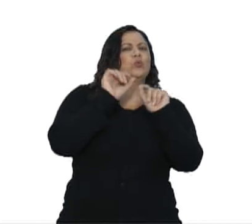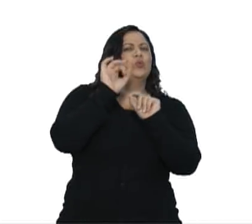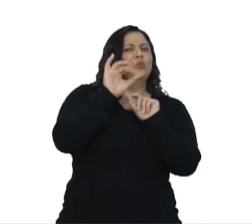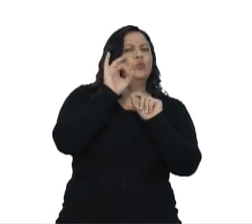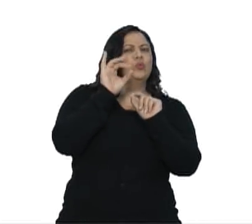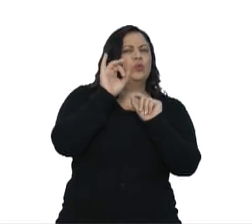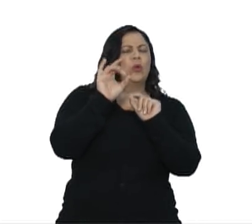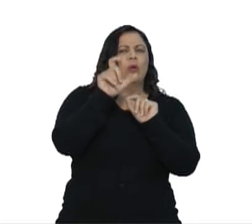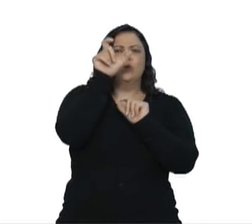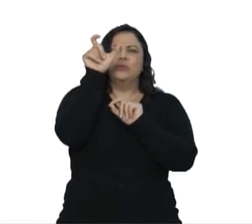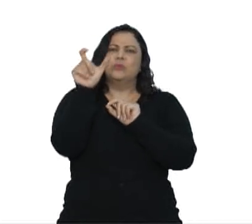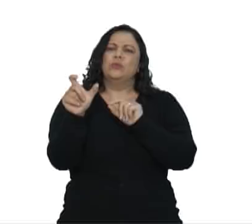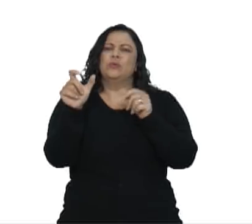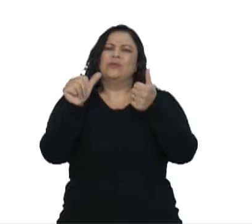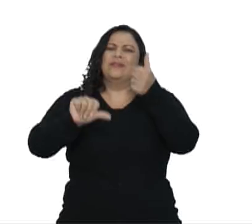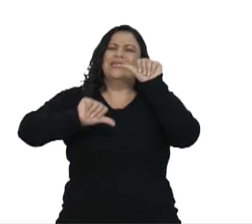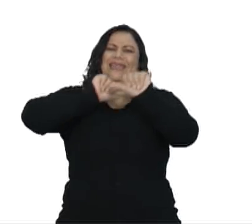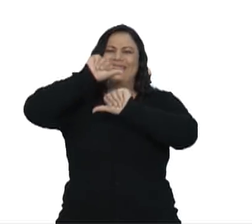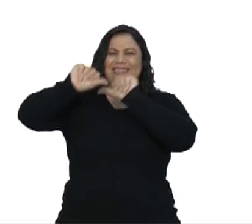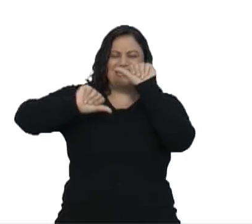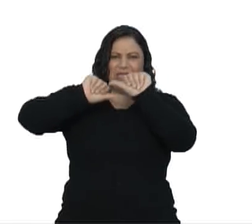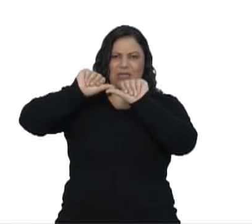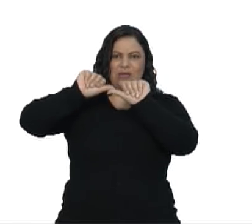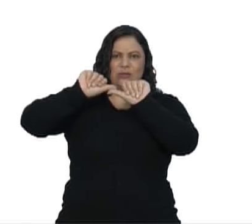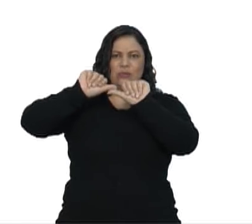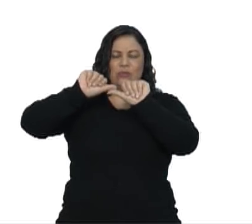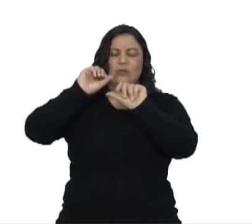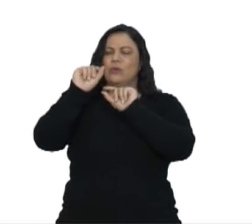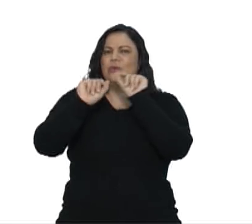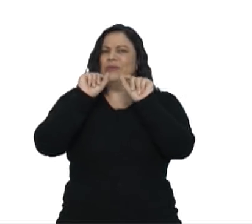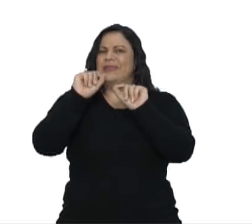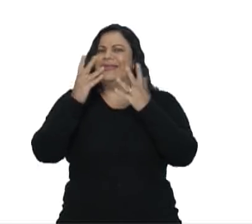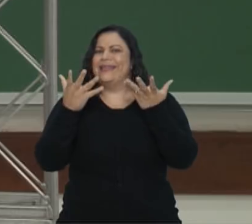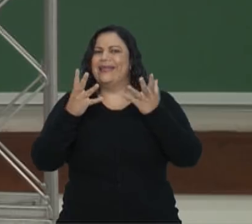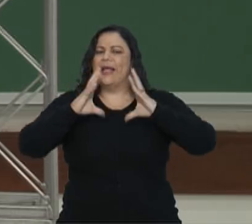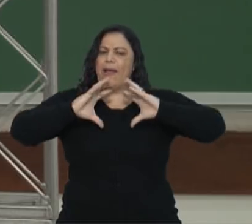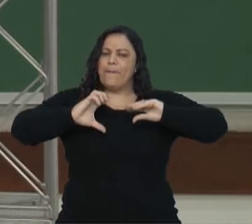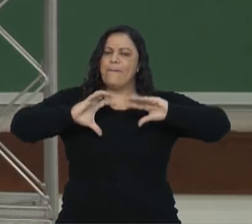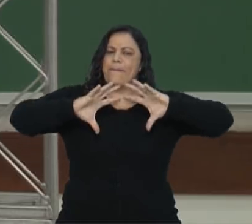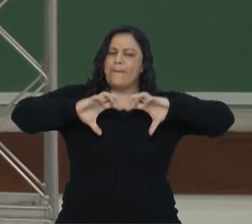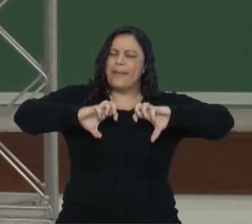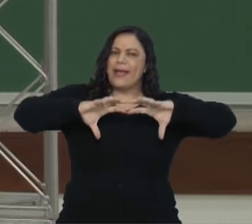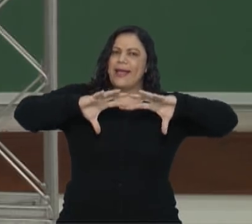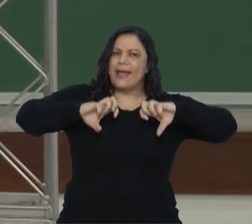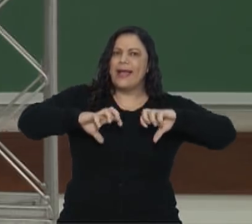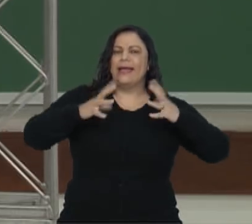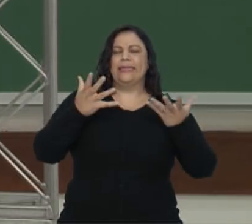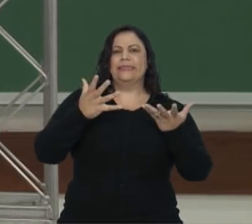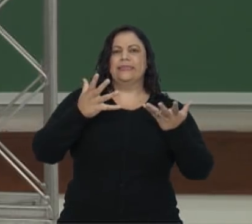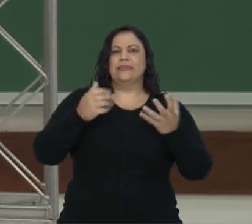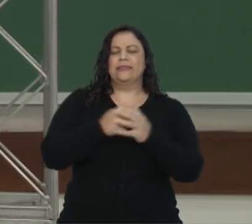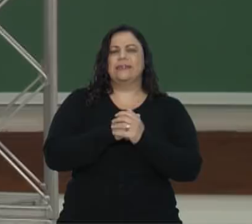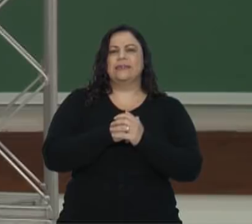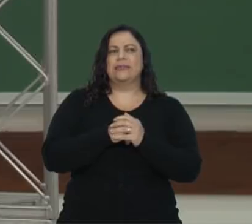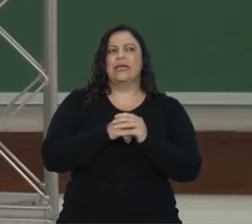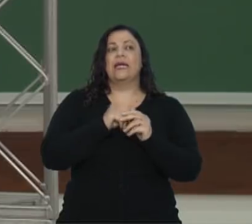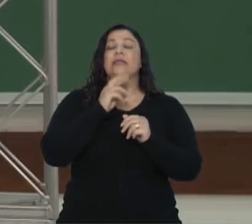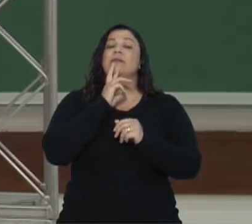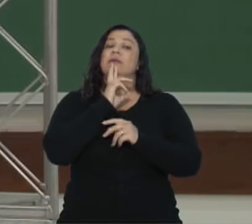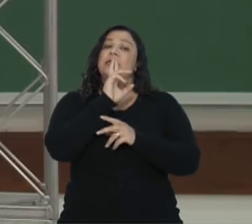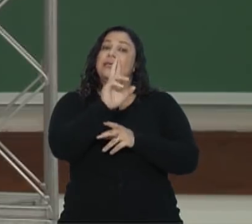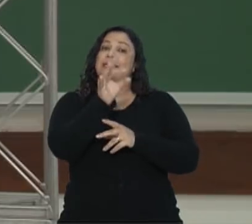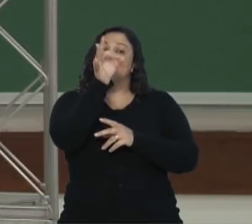físico? Ou só a massa? Ou só a natureza da substância? Então, se a gente perceber, a letra correta é a letra